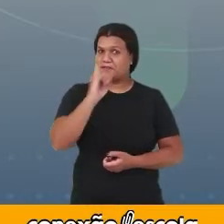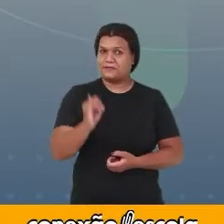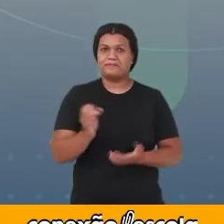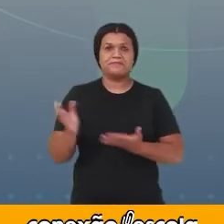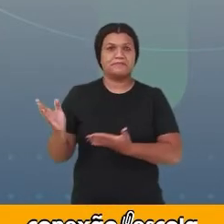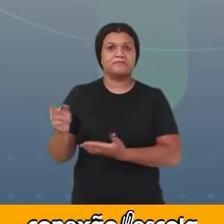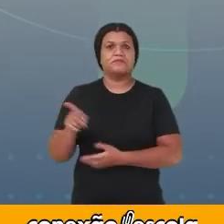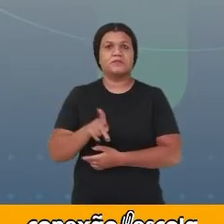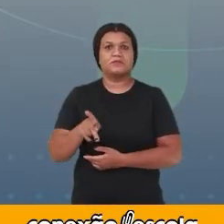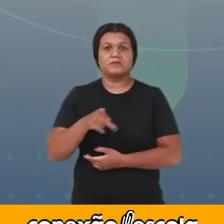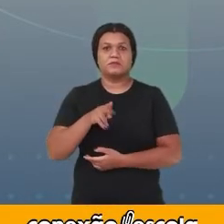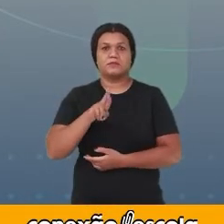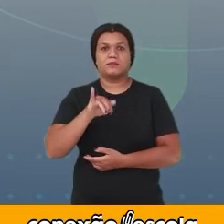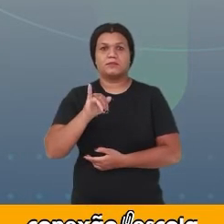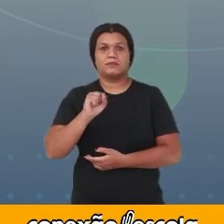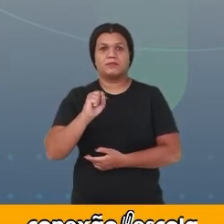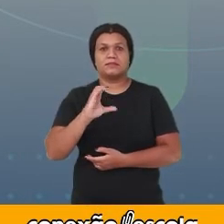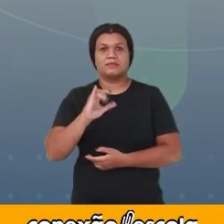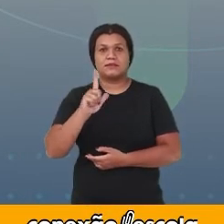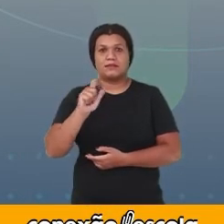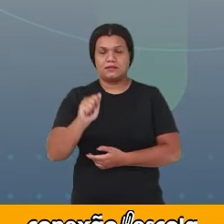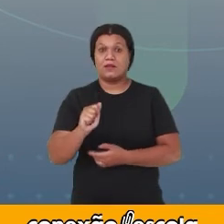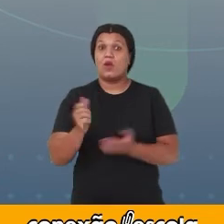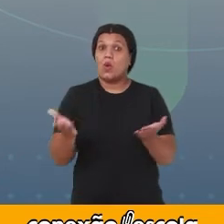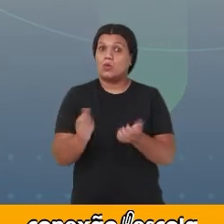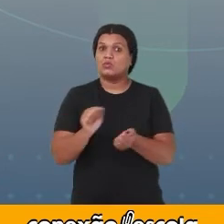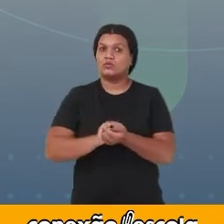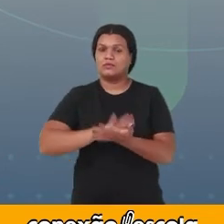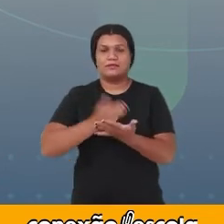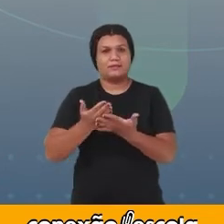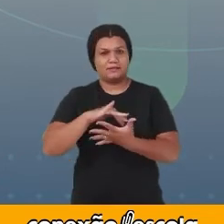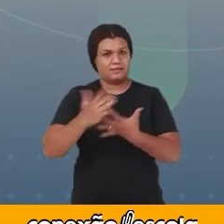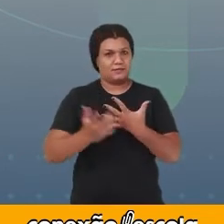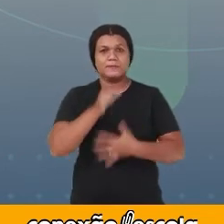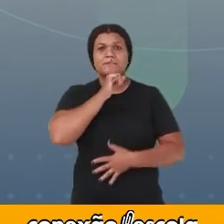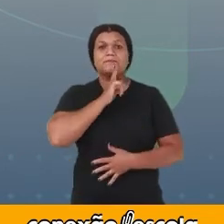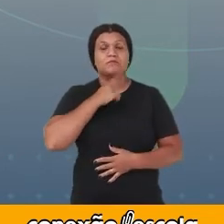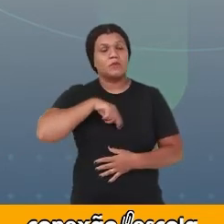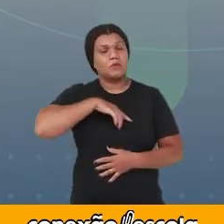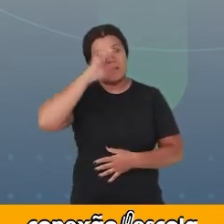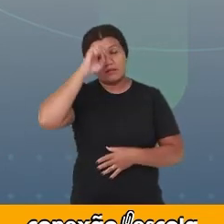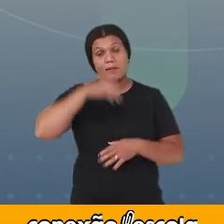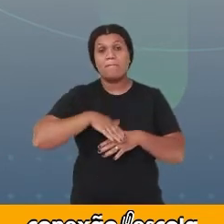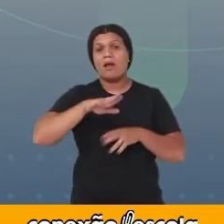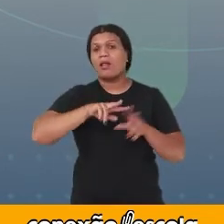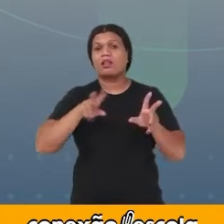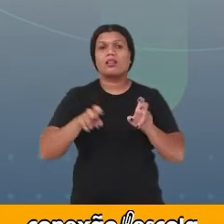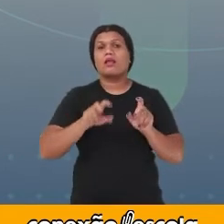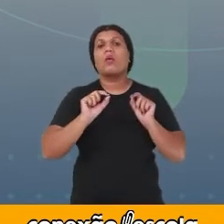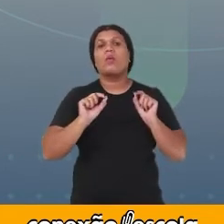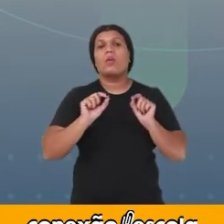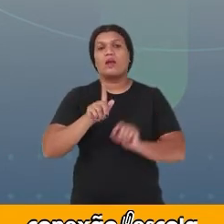Olá, eu sou Priscila e hoje com a intérprete Williane vamos aprender um pouco mais sobre a geometria.